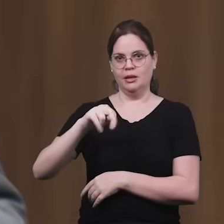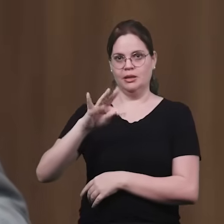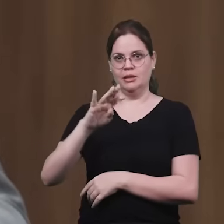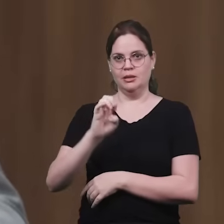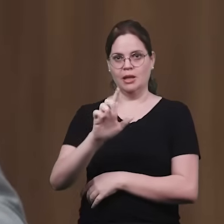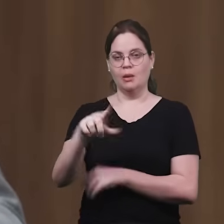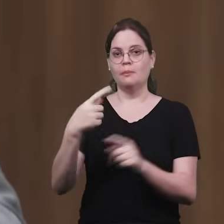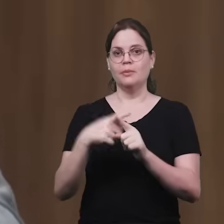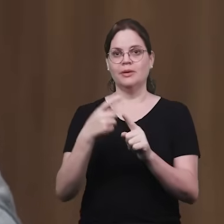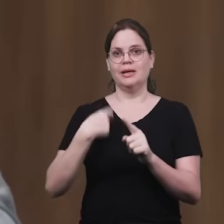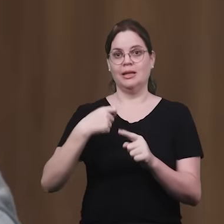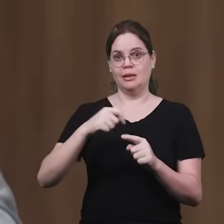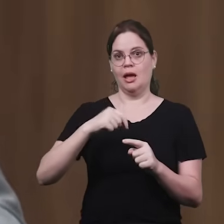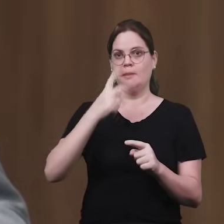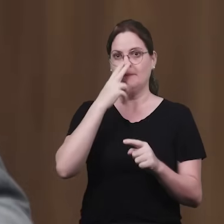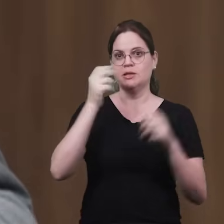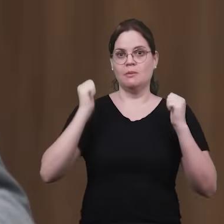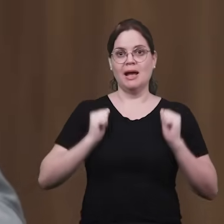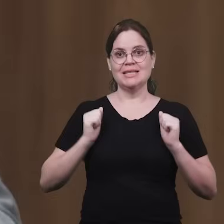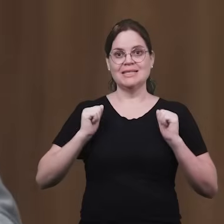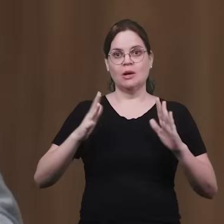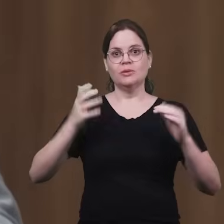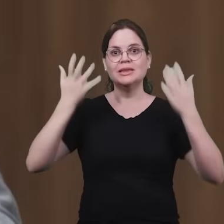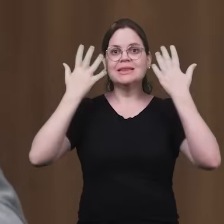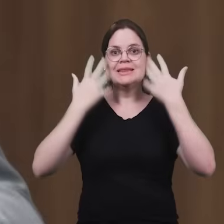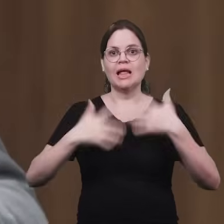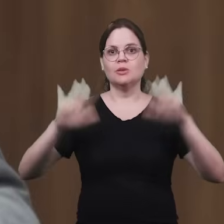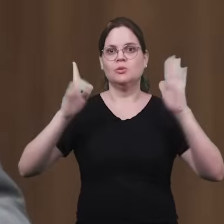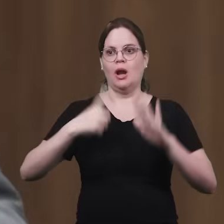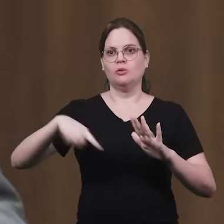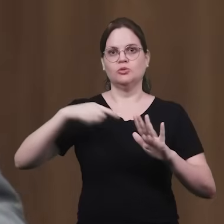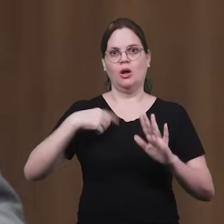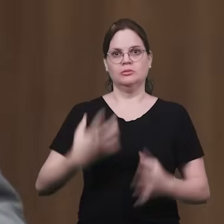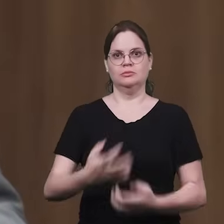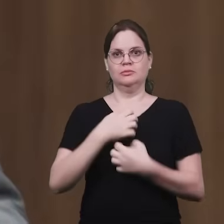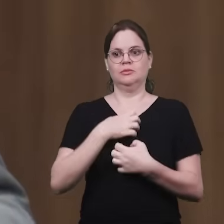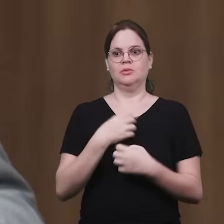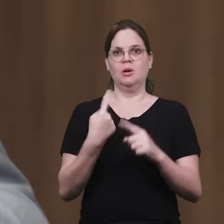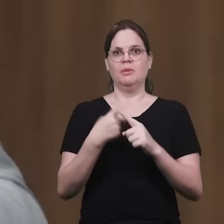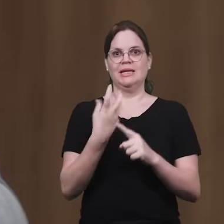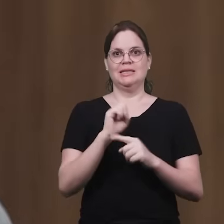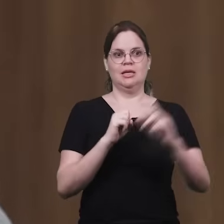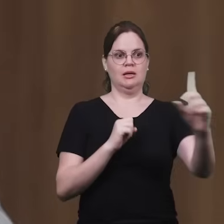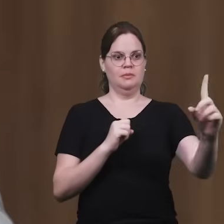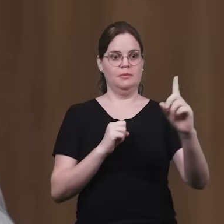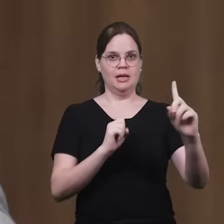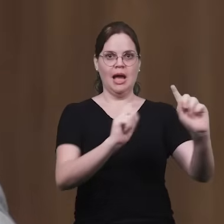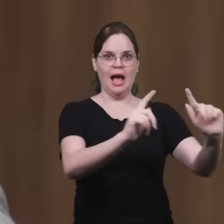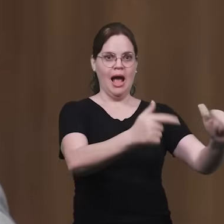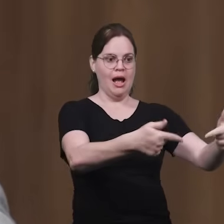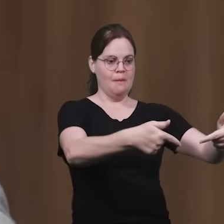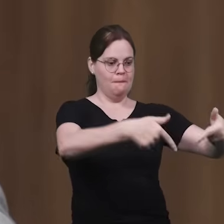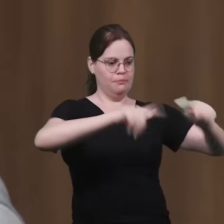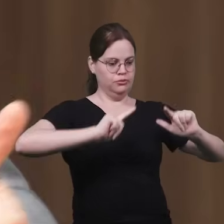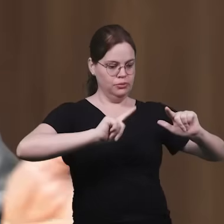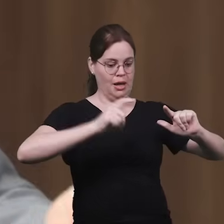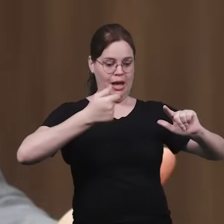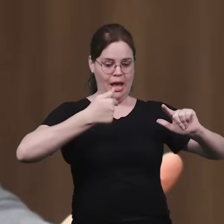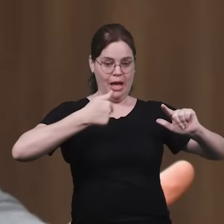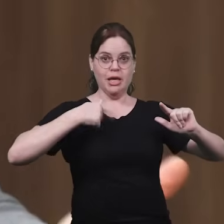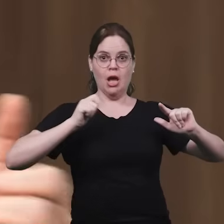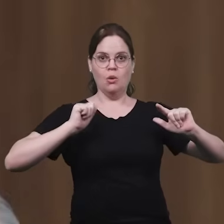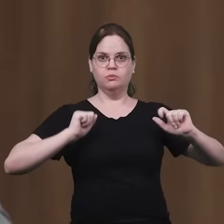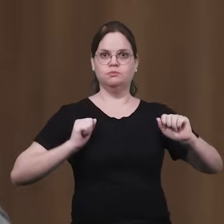uma reação natural, instintiva, que o ser humano tem a uma determinada oferta que lhe é feita. No